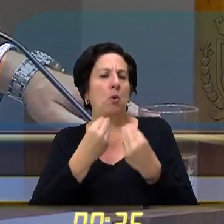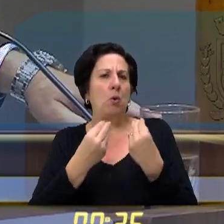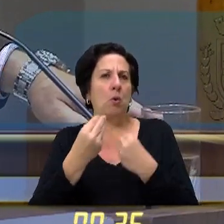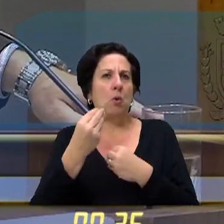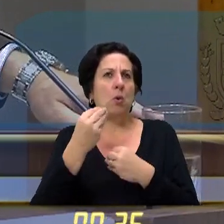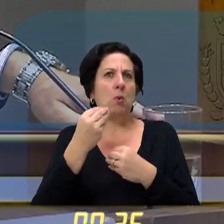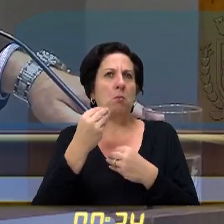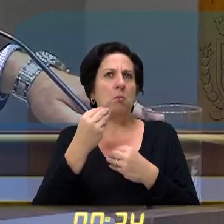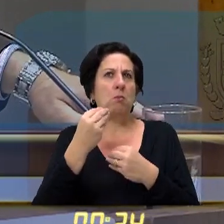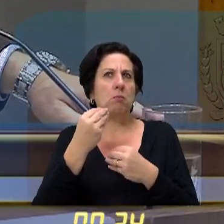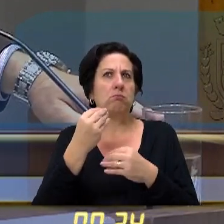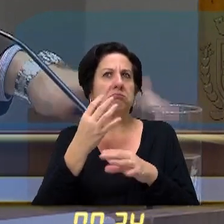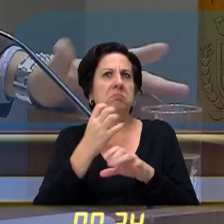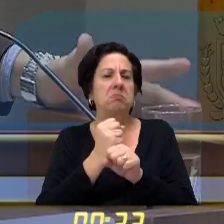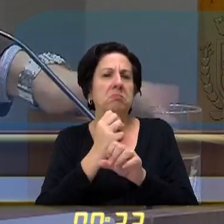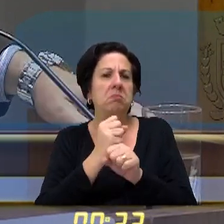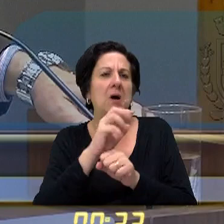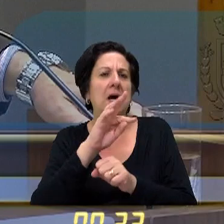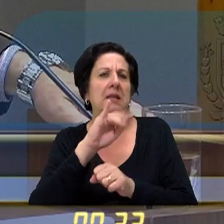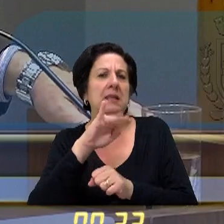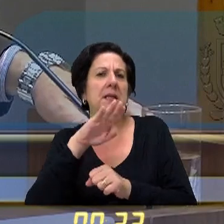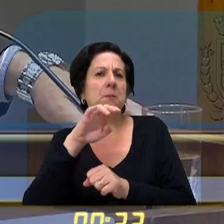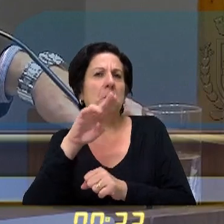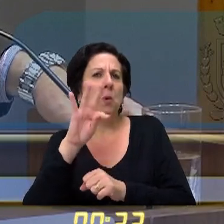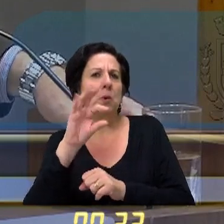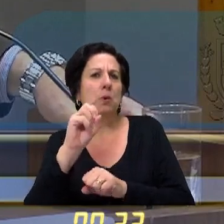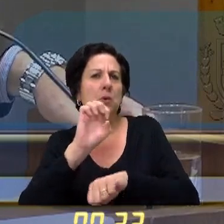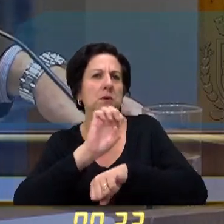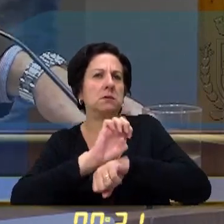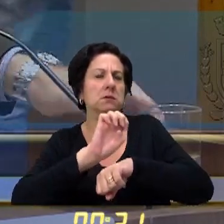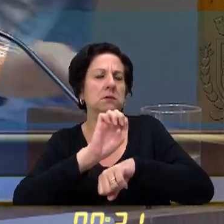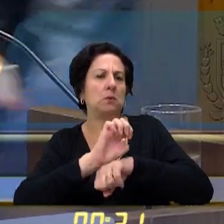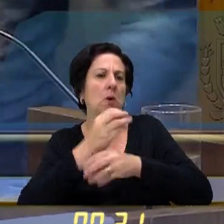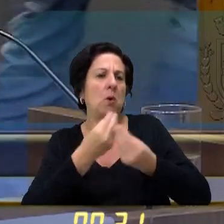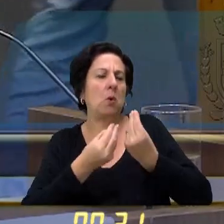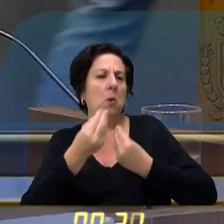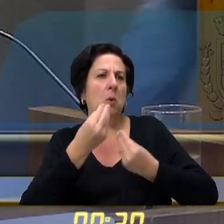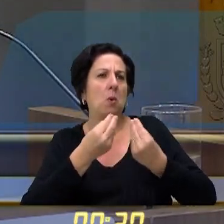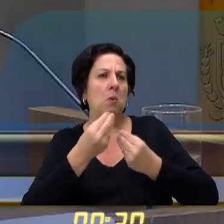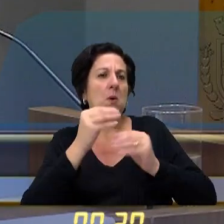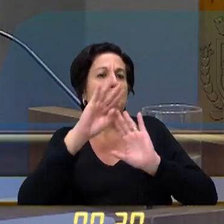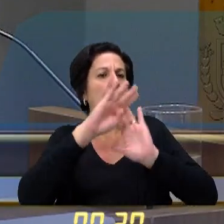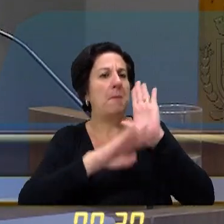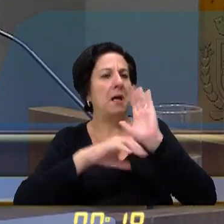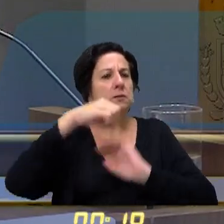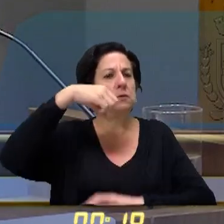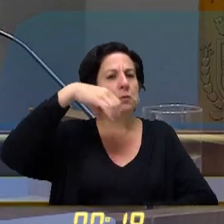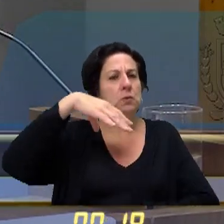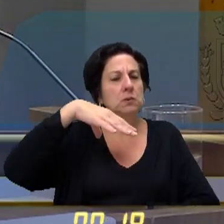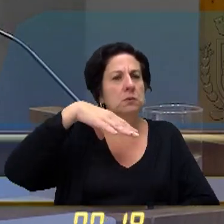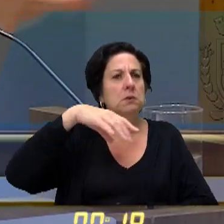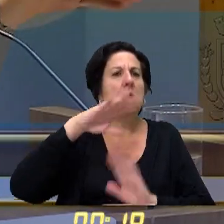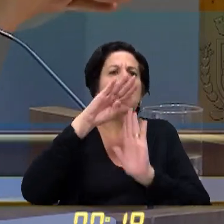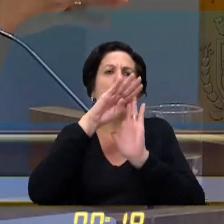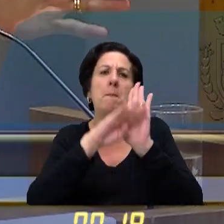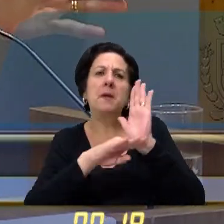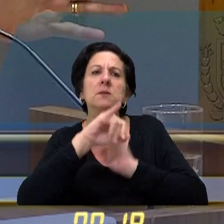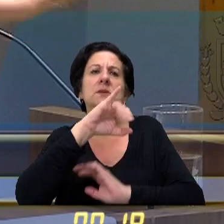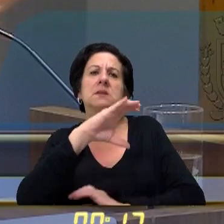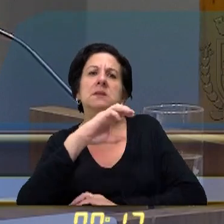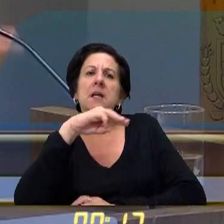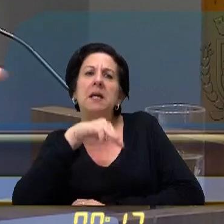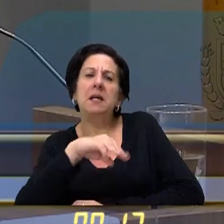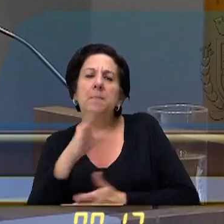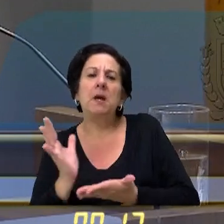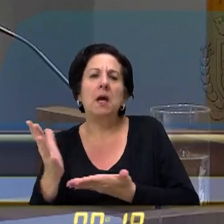o tributo disso aí? Tributo estadual, né, que hoje, se baixa a tua luz, é menos ICM que eu acho